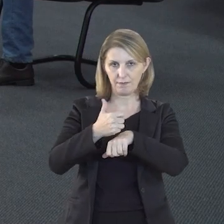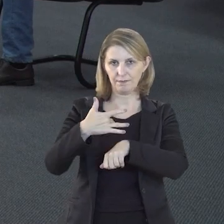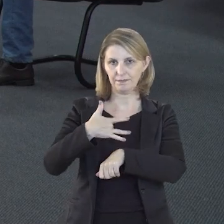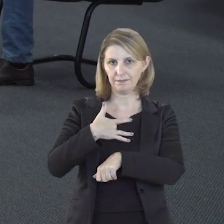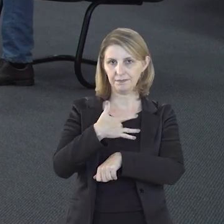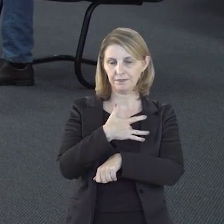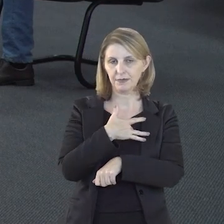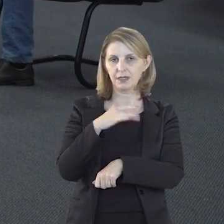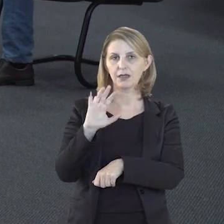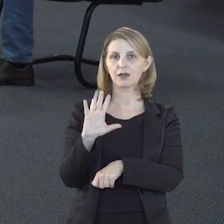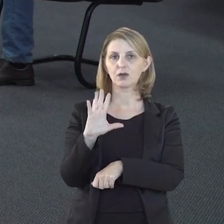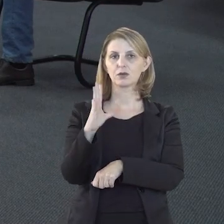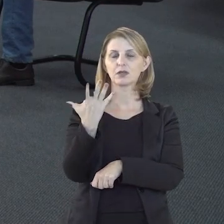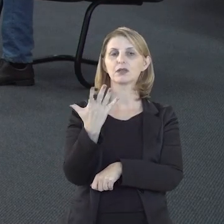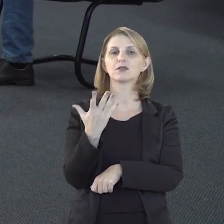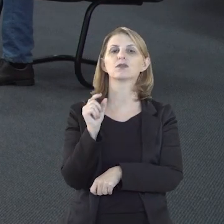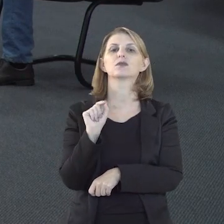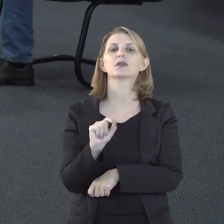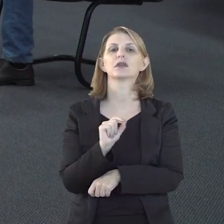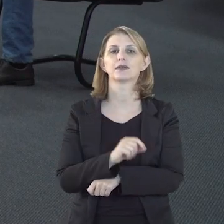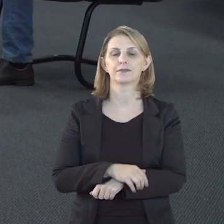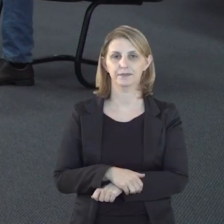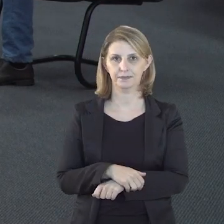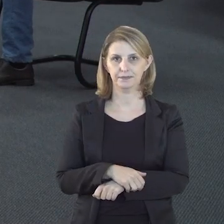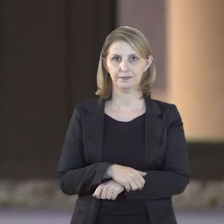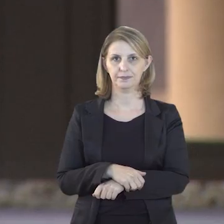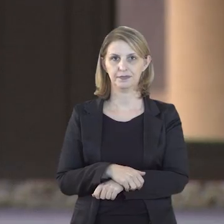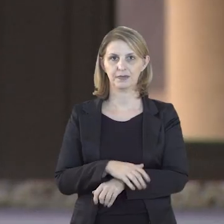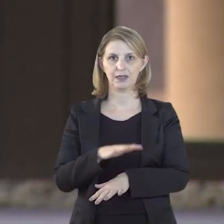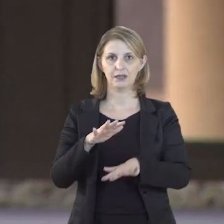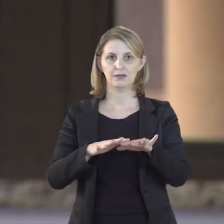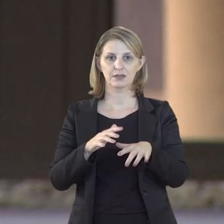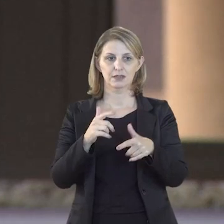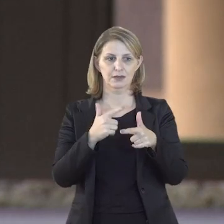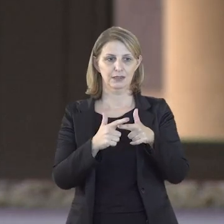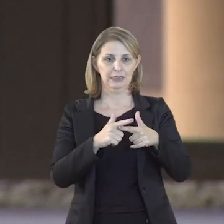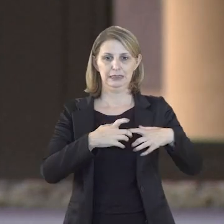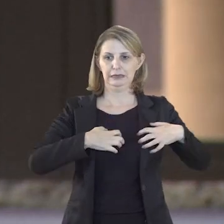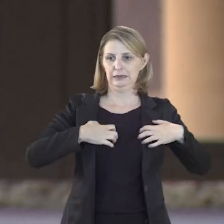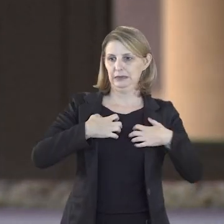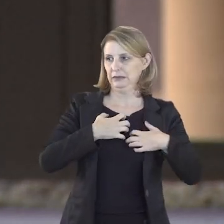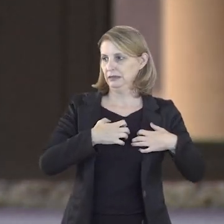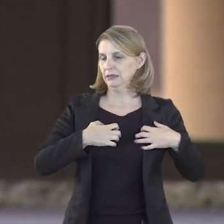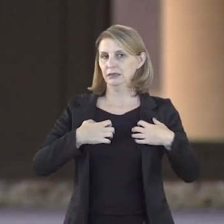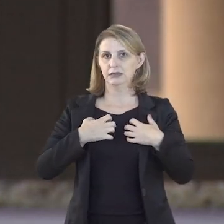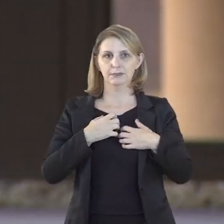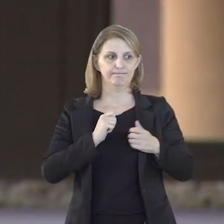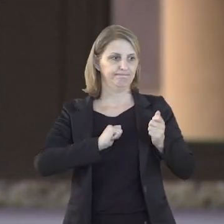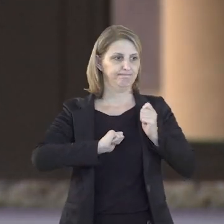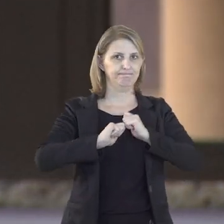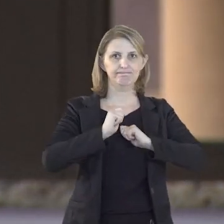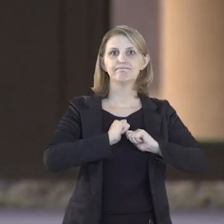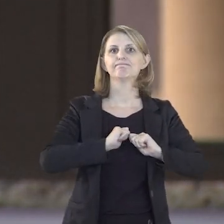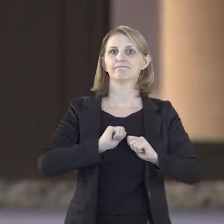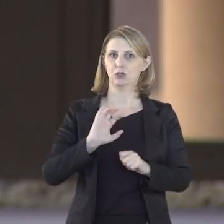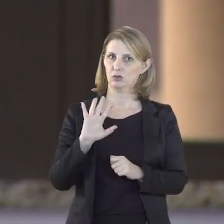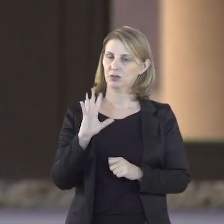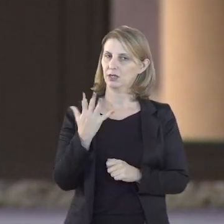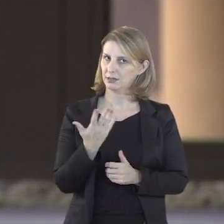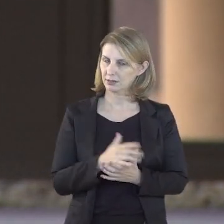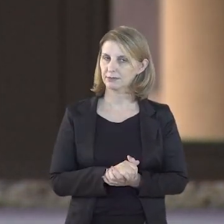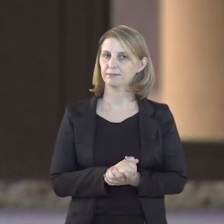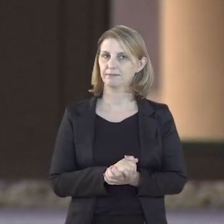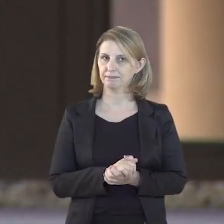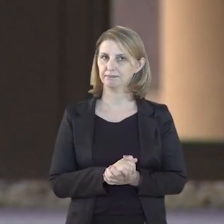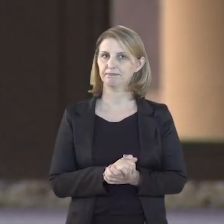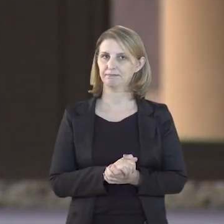dia a dia ali do profissional da saúde. Acontecem exatamente situações estressantes,